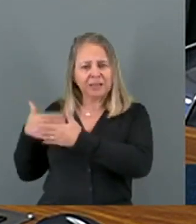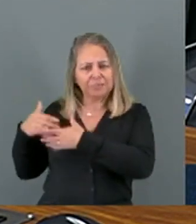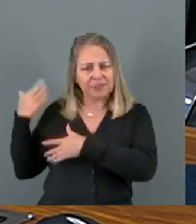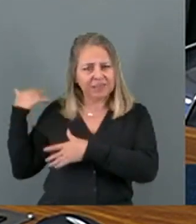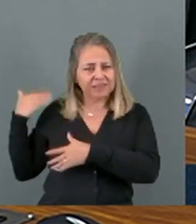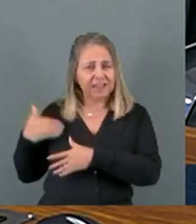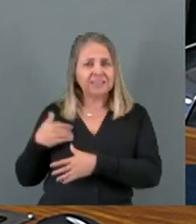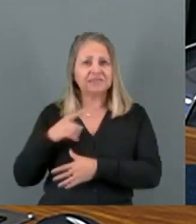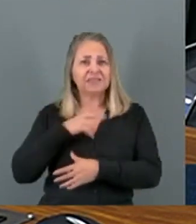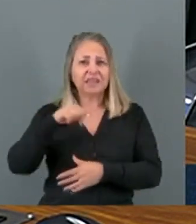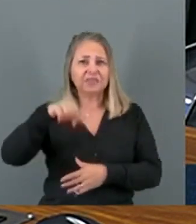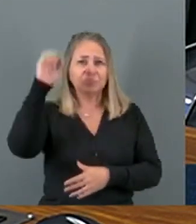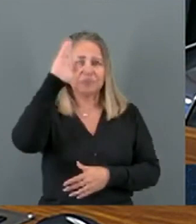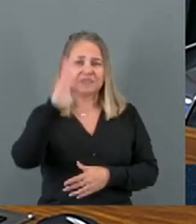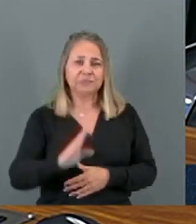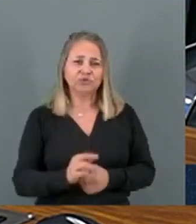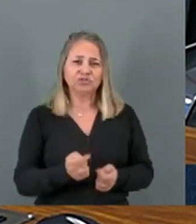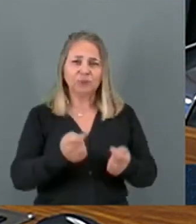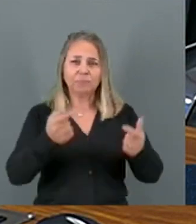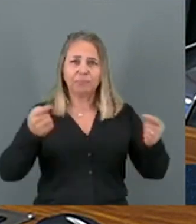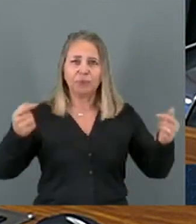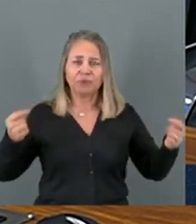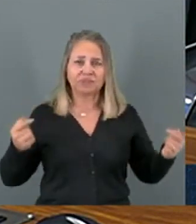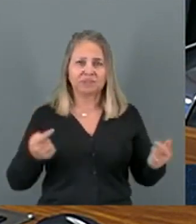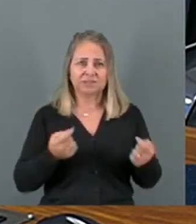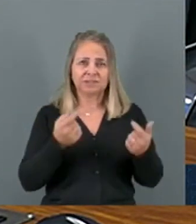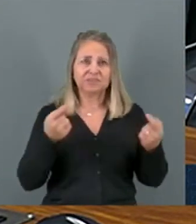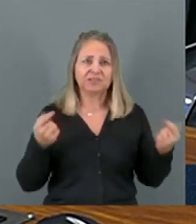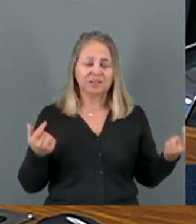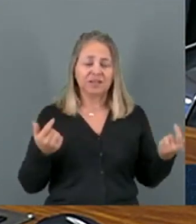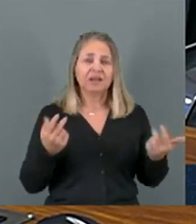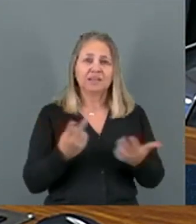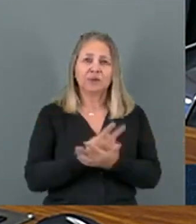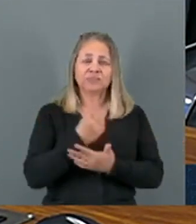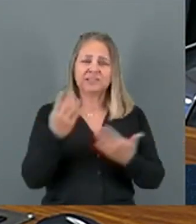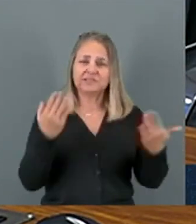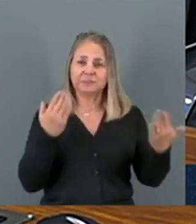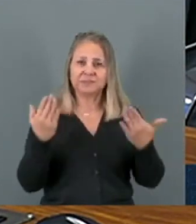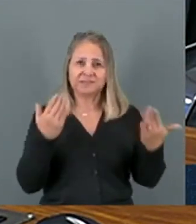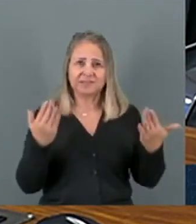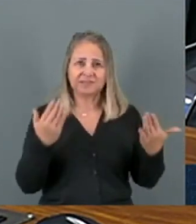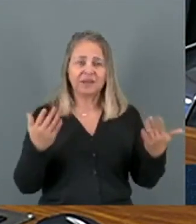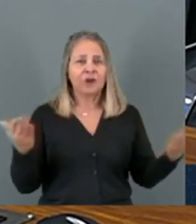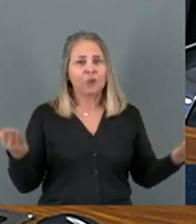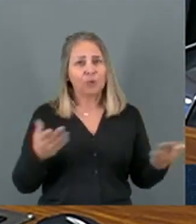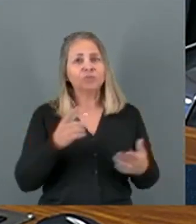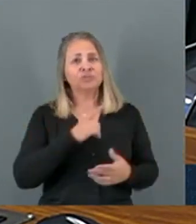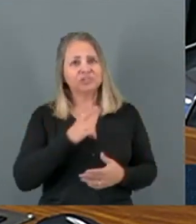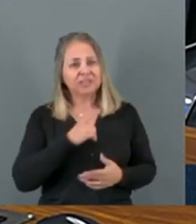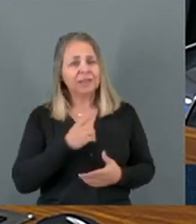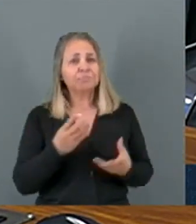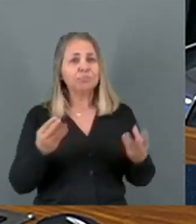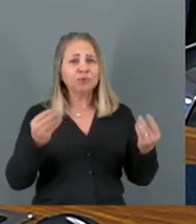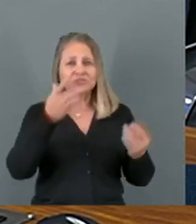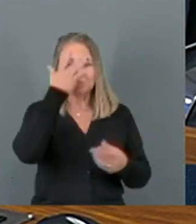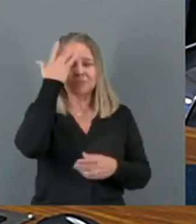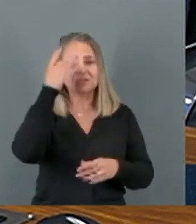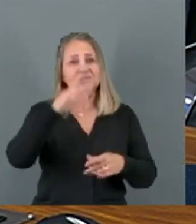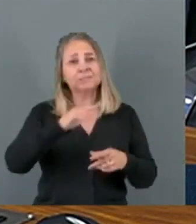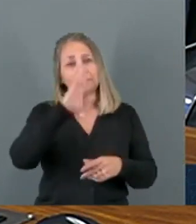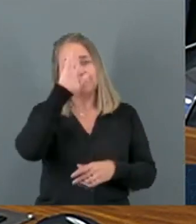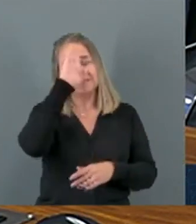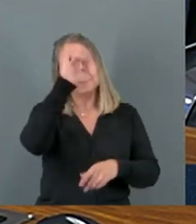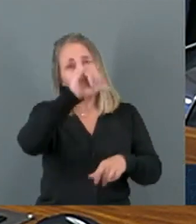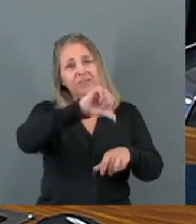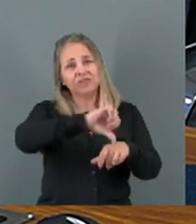uma única instituição pública que acolhia idosos em emergência psiquiátrica. Agora nós já temos duas, mas pensar capital, ainda até pouco tempo atrás,